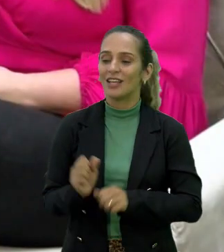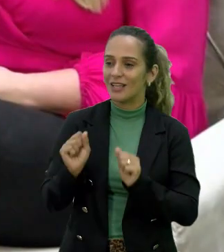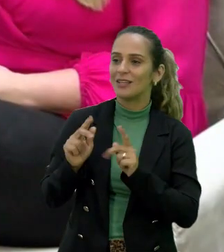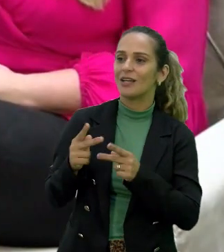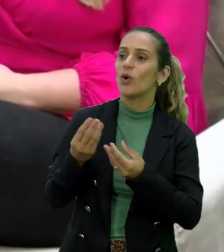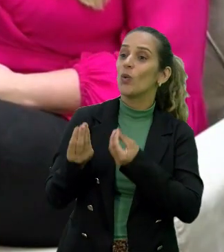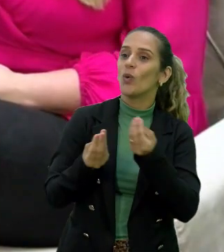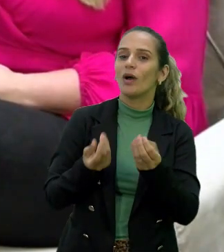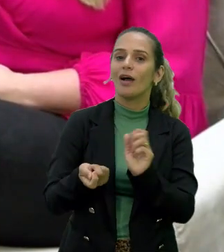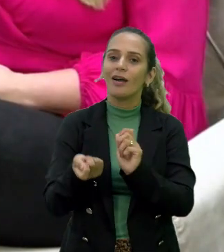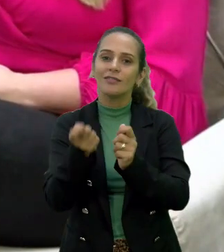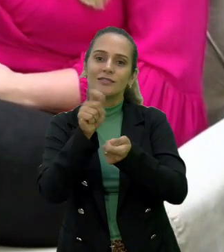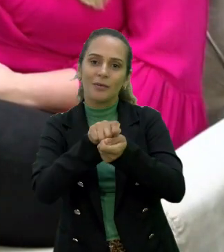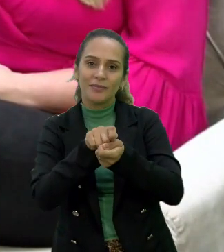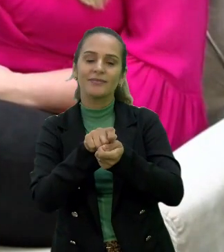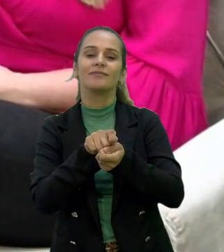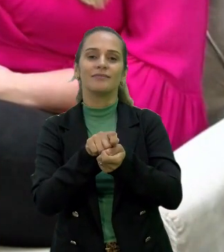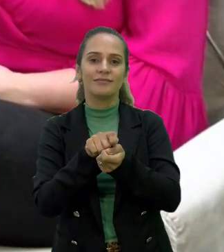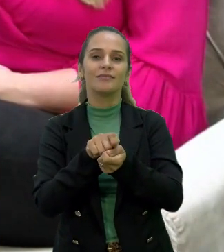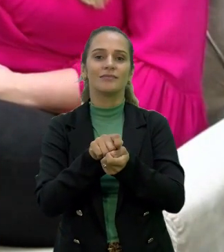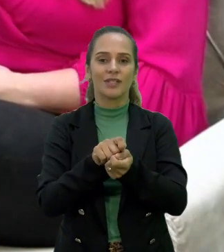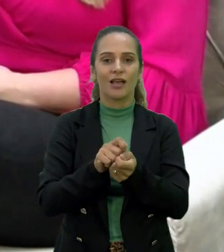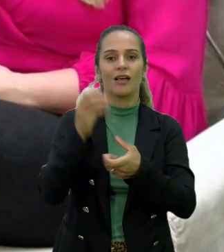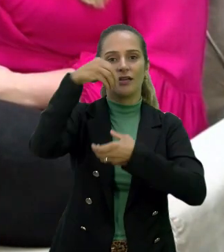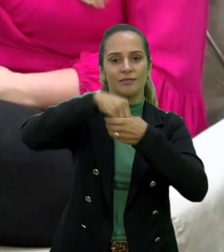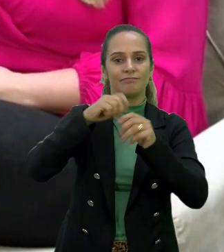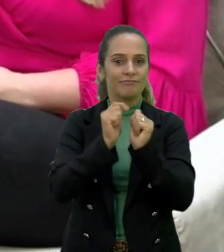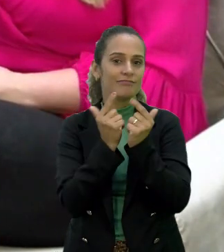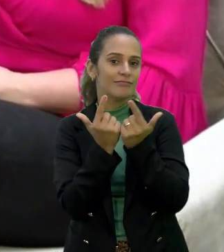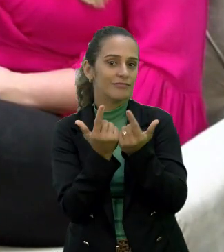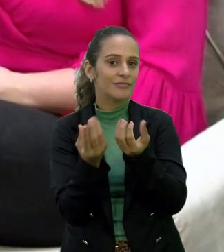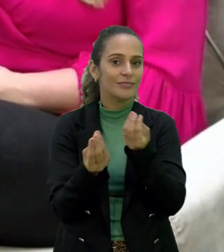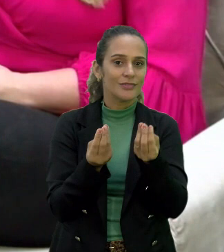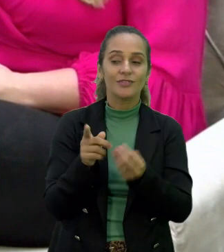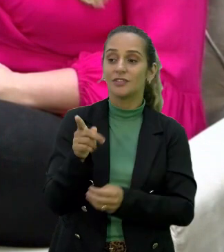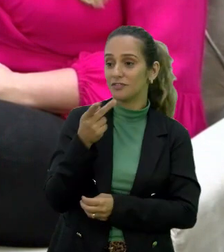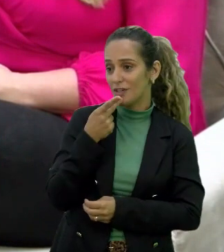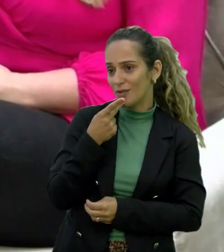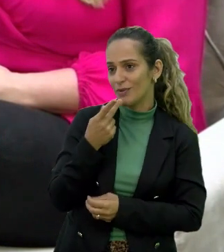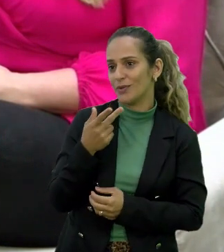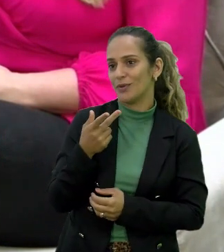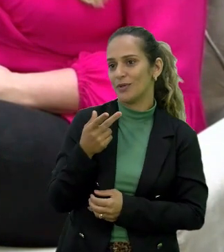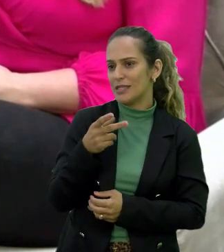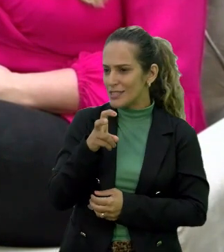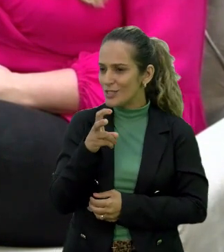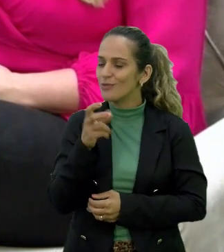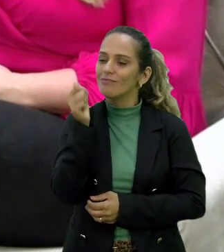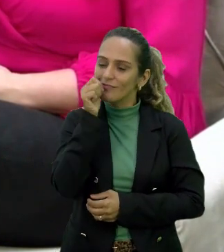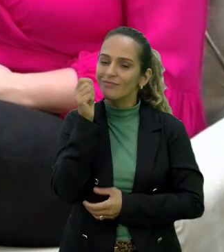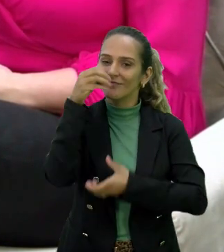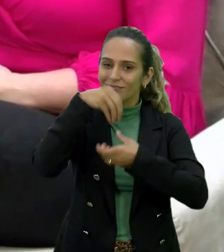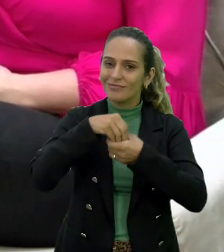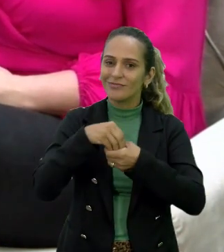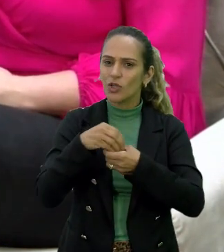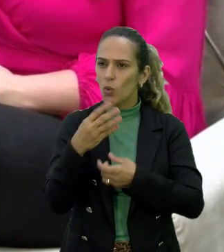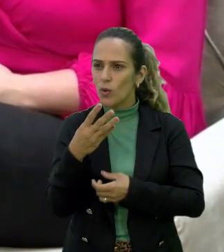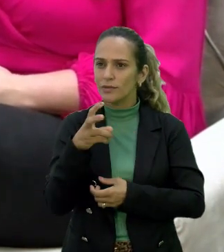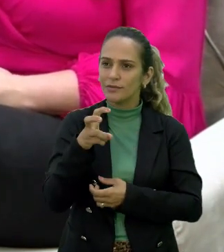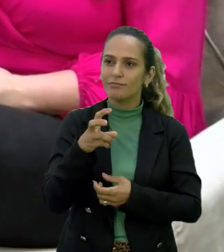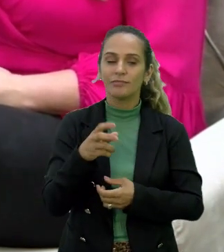está sendo adaptação da deputada Ieda na Assembleia Legislativa agora Como nós vai fazer isso com as cinco mulheres né